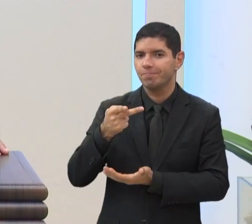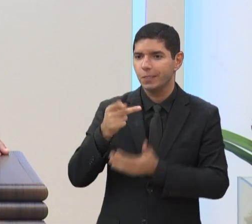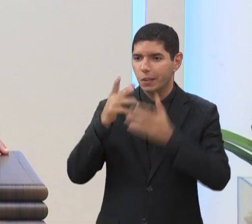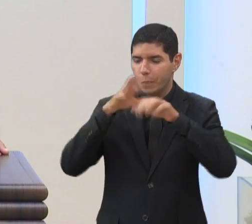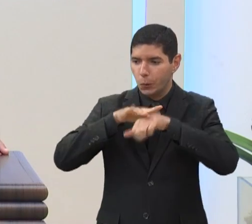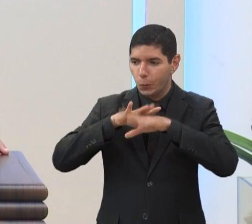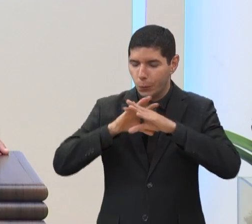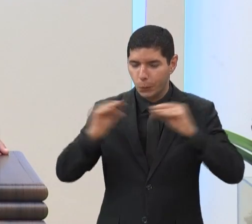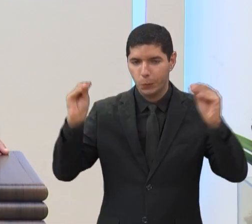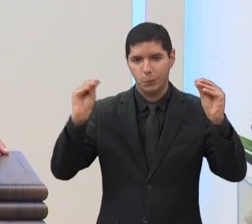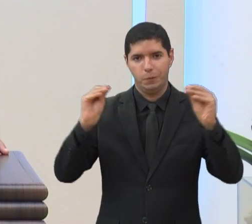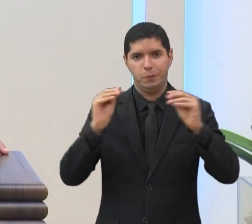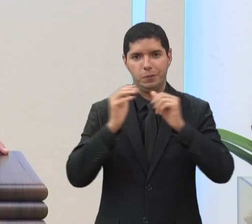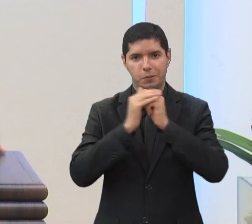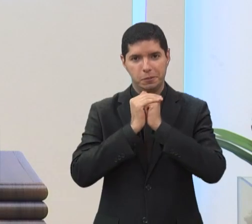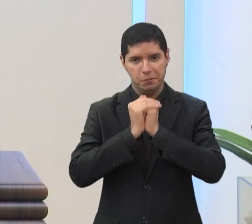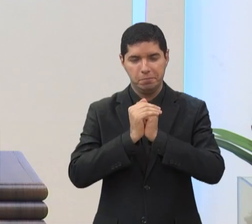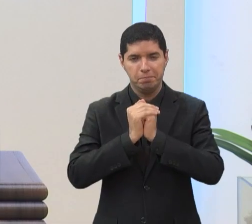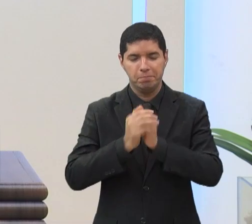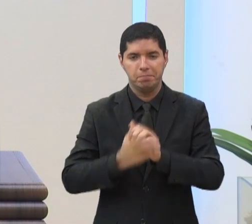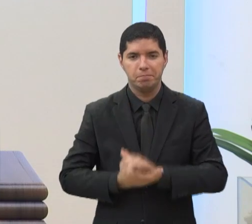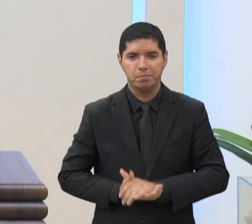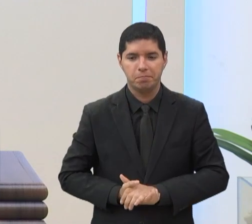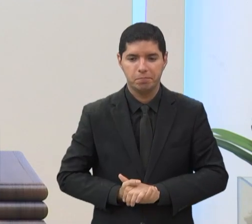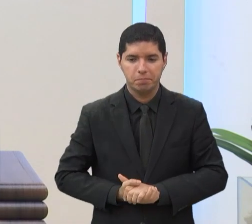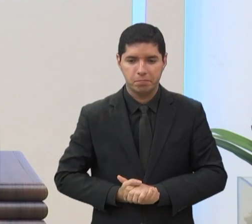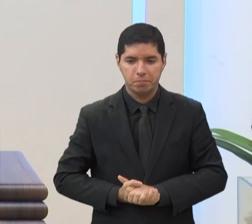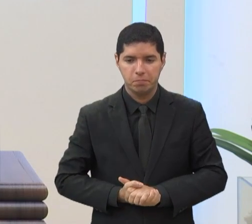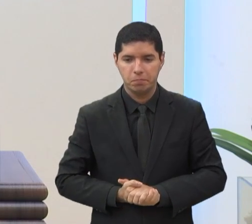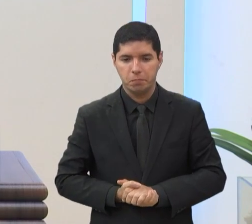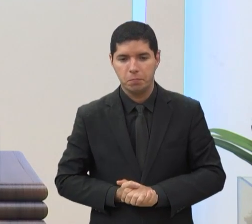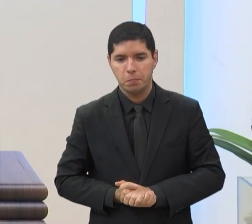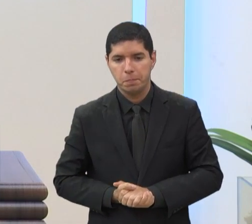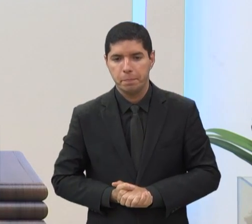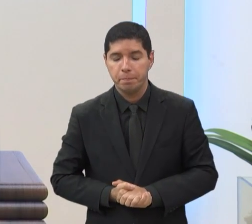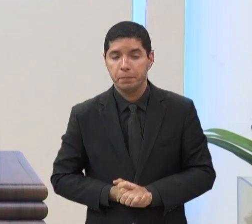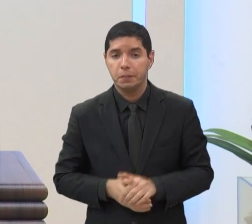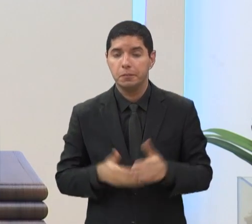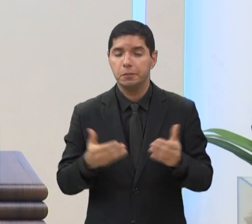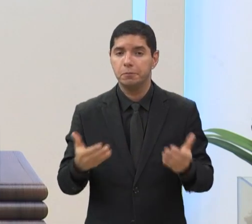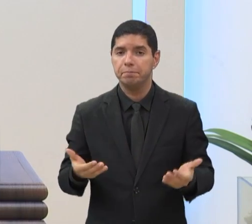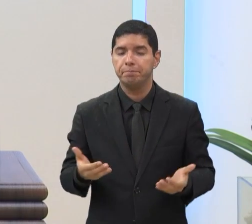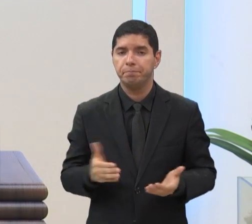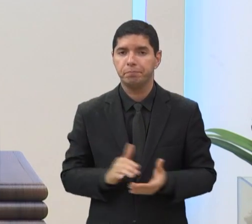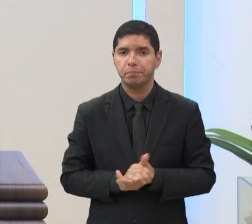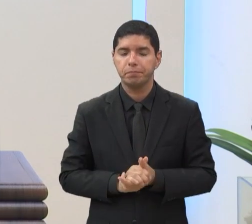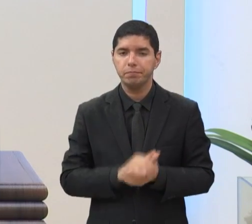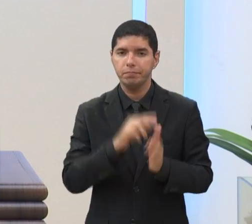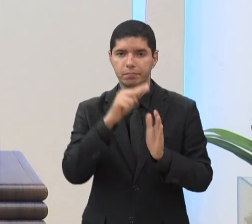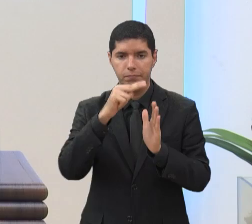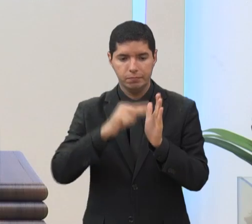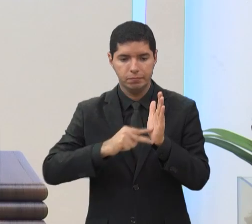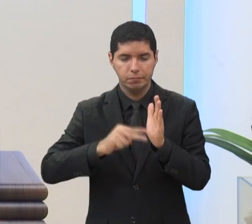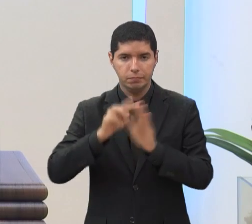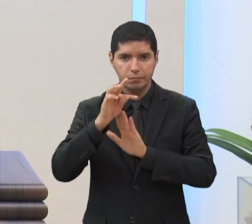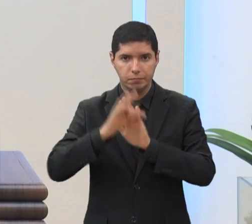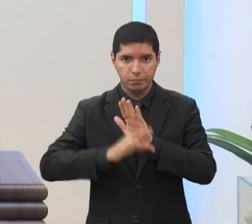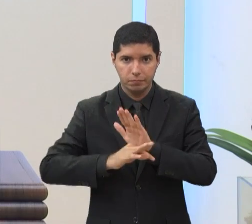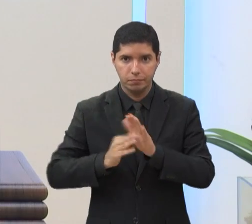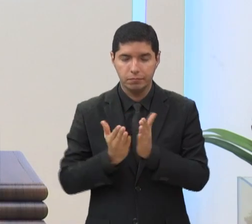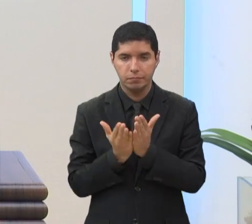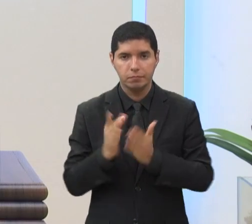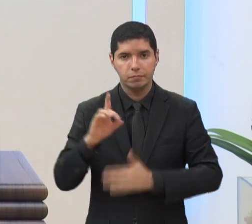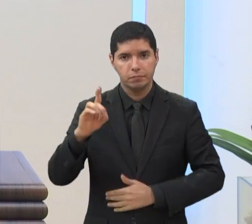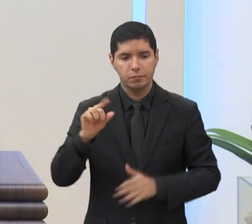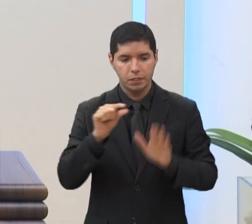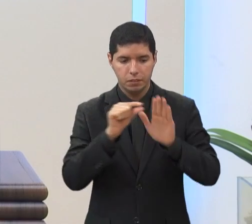vi. Glória a Deus, glória a Deus. Nós temos lido um texto bíblico,